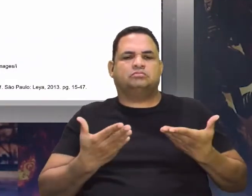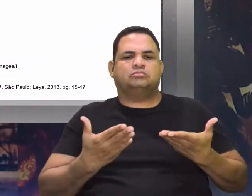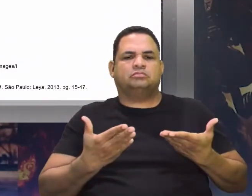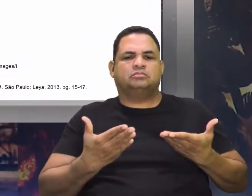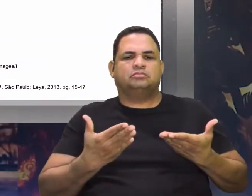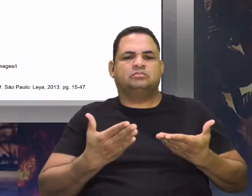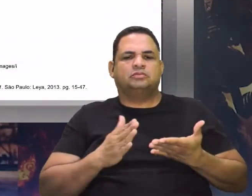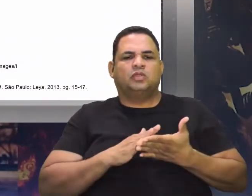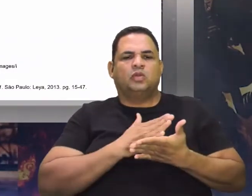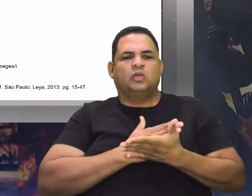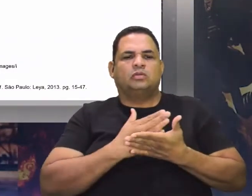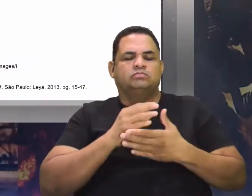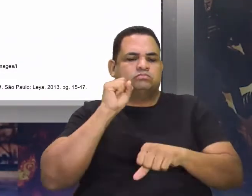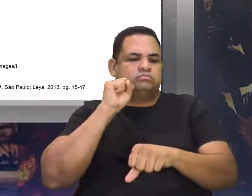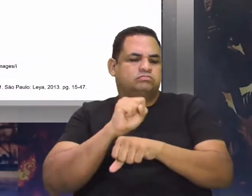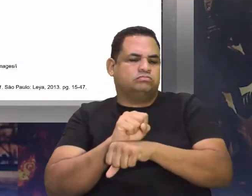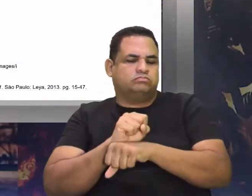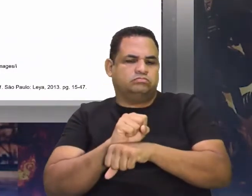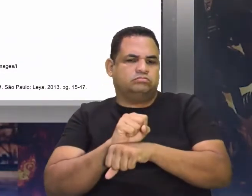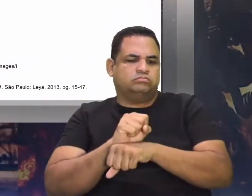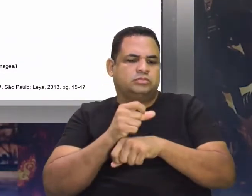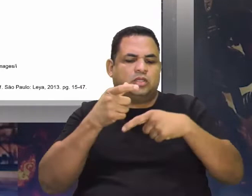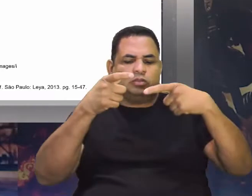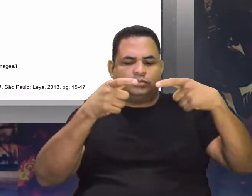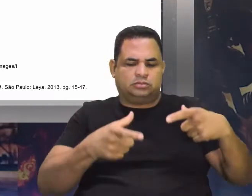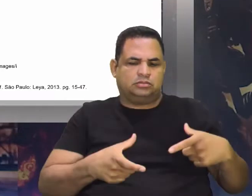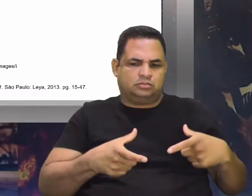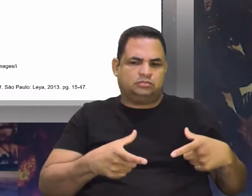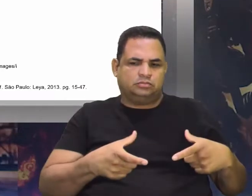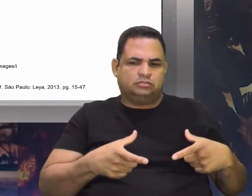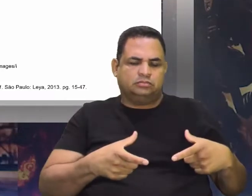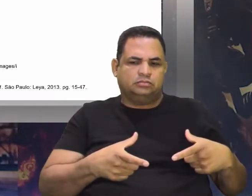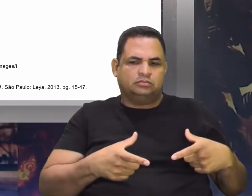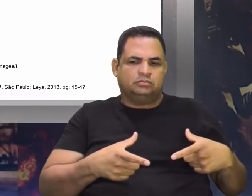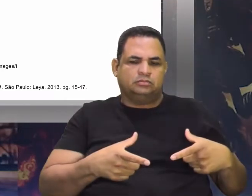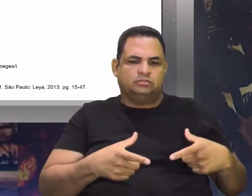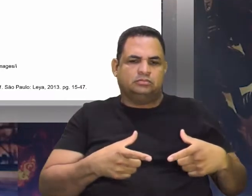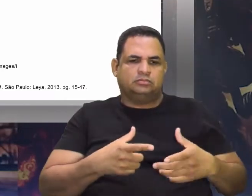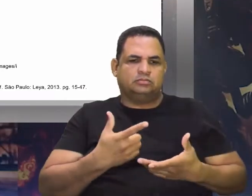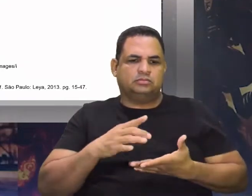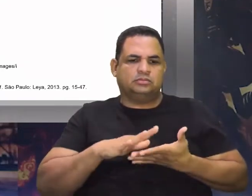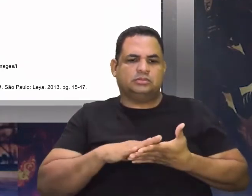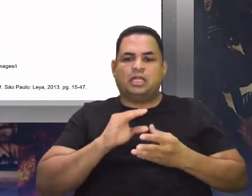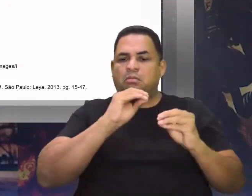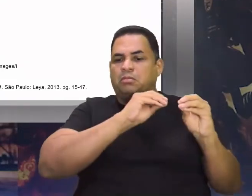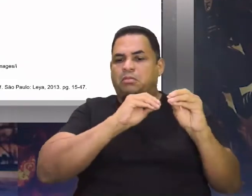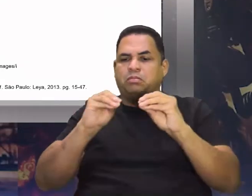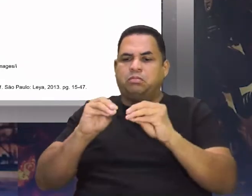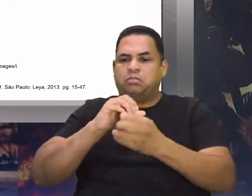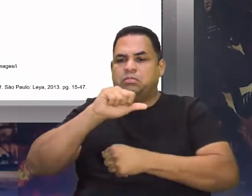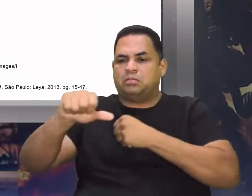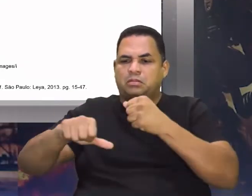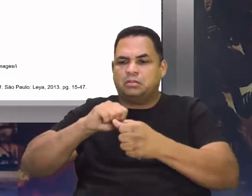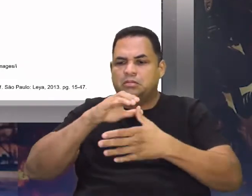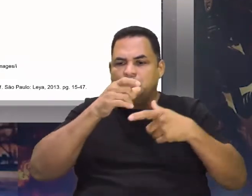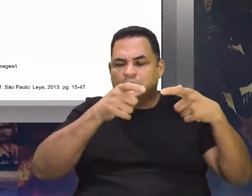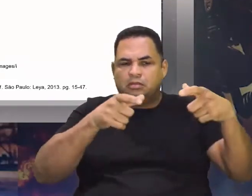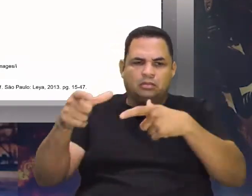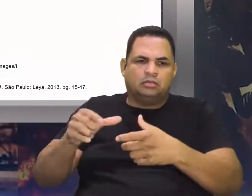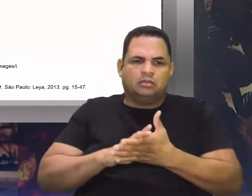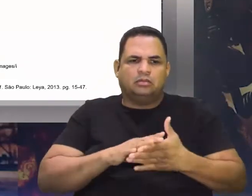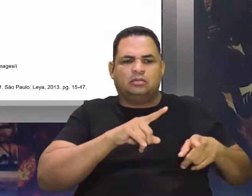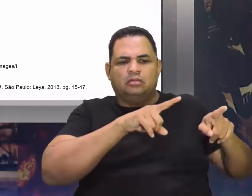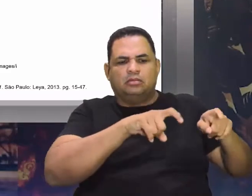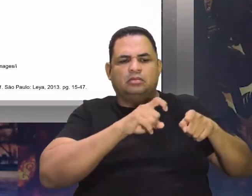que o ser humano ele começa a parar em determinado local. Ele não anda mais igual o nômade. A agricultura